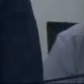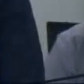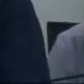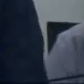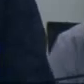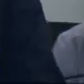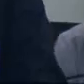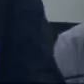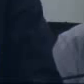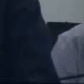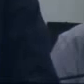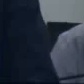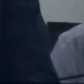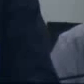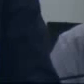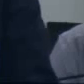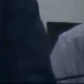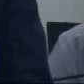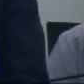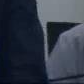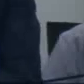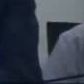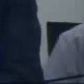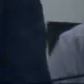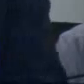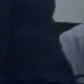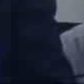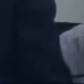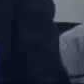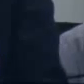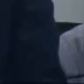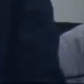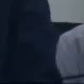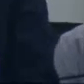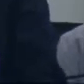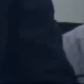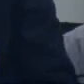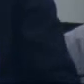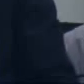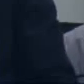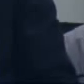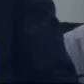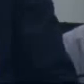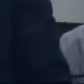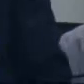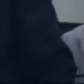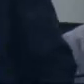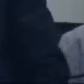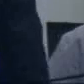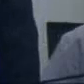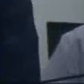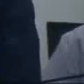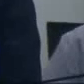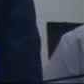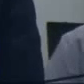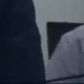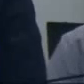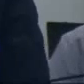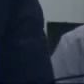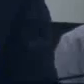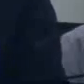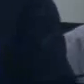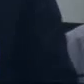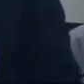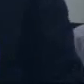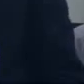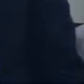buraco. Pessoas idosas estão se machucando, quebrando o braço. Há pouco tempo ali na região do Mercadão, né, na